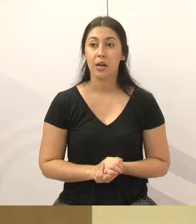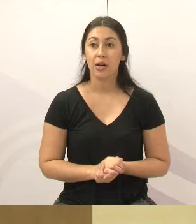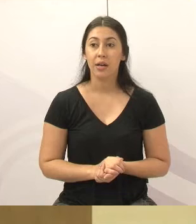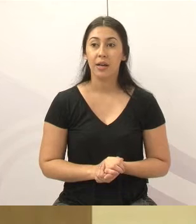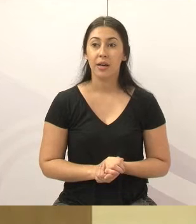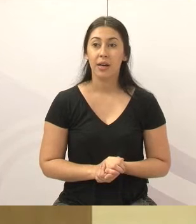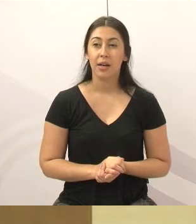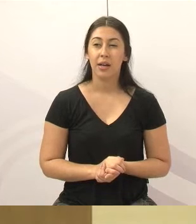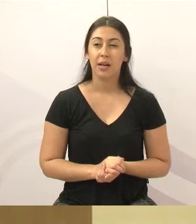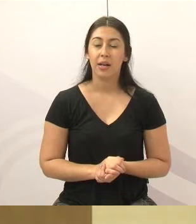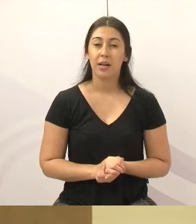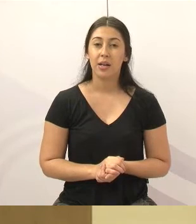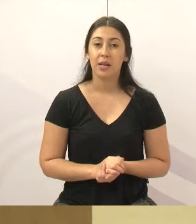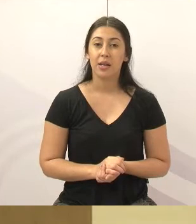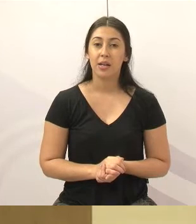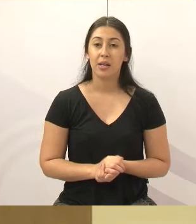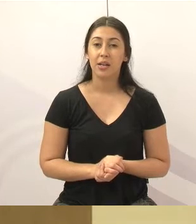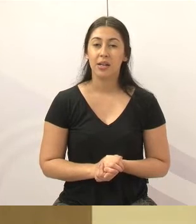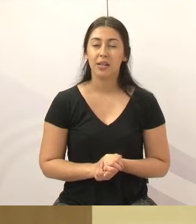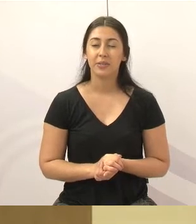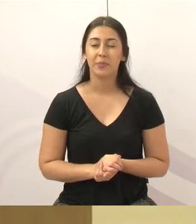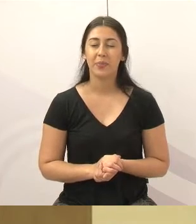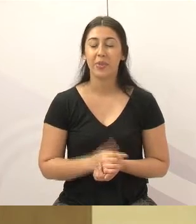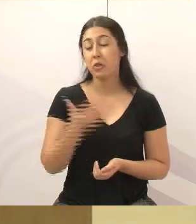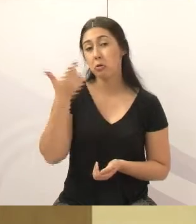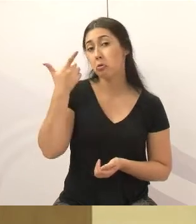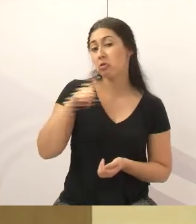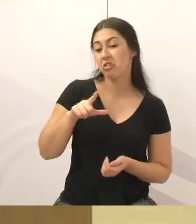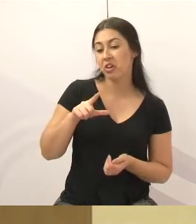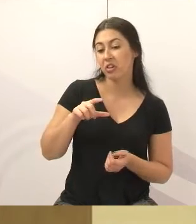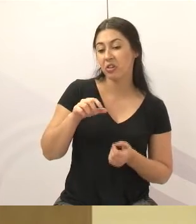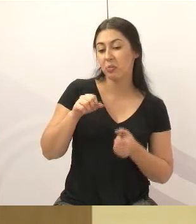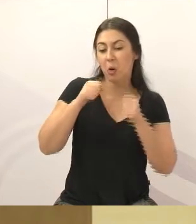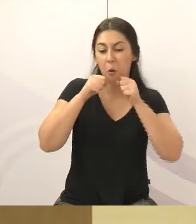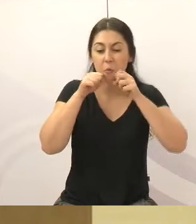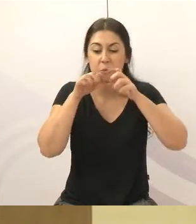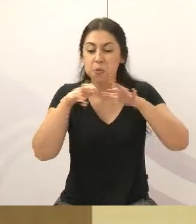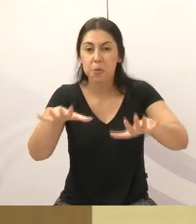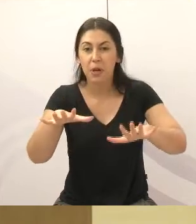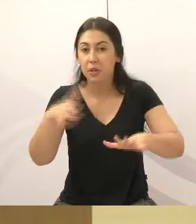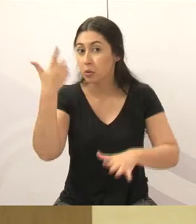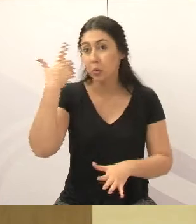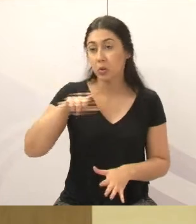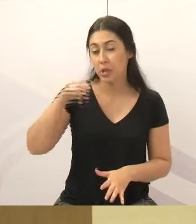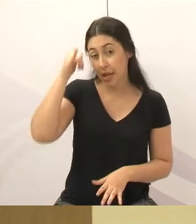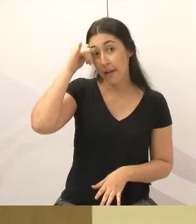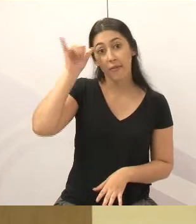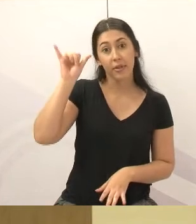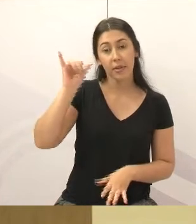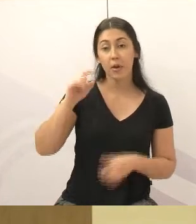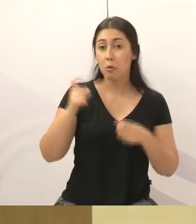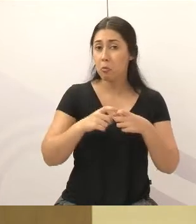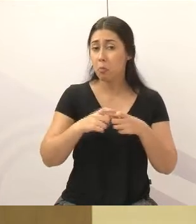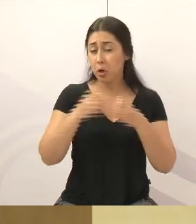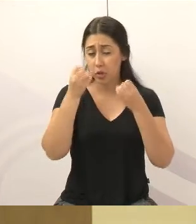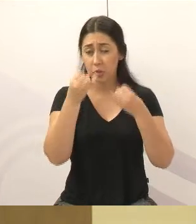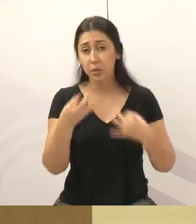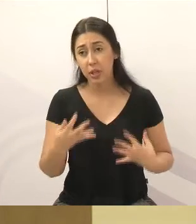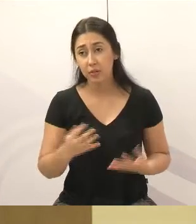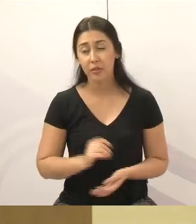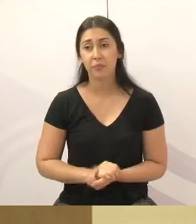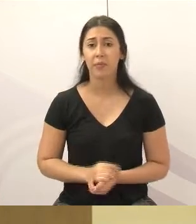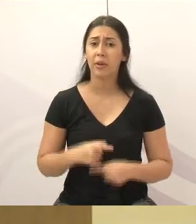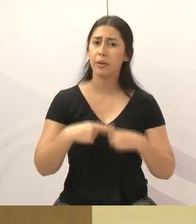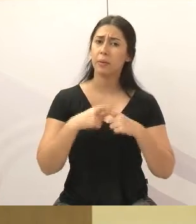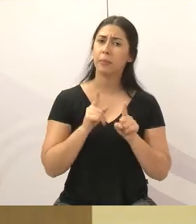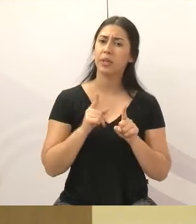pessoas não poderem transmitir com maior facilidade o coronavírus. Era isso que a medicina dizia. E